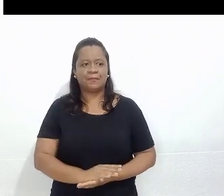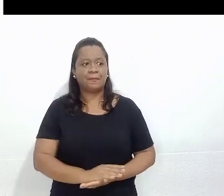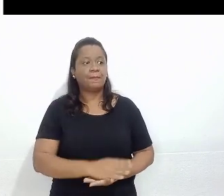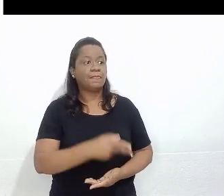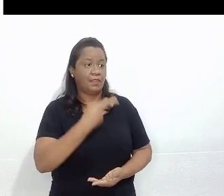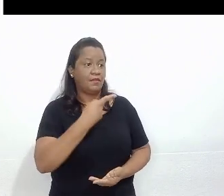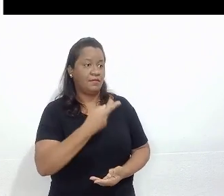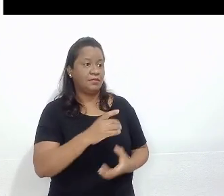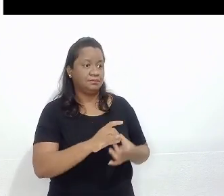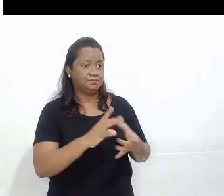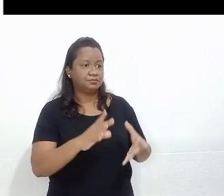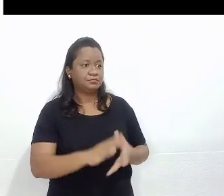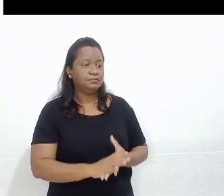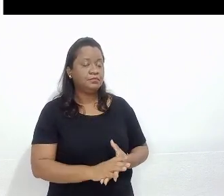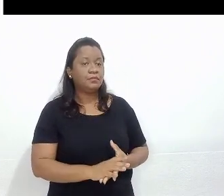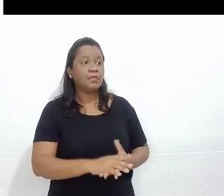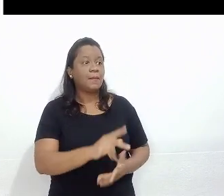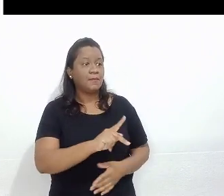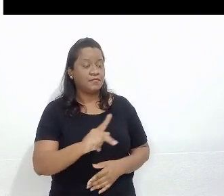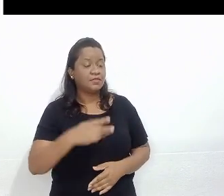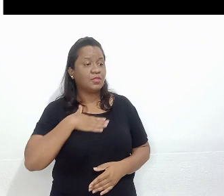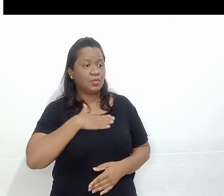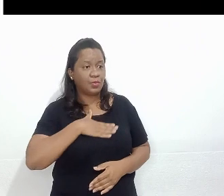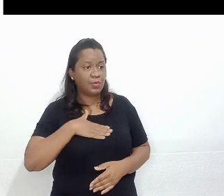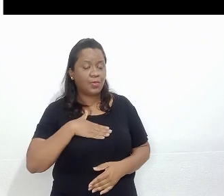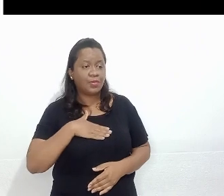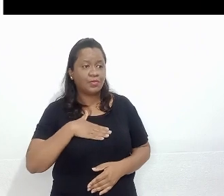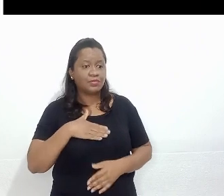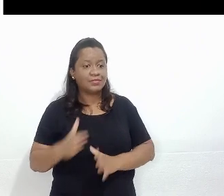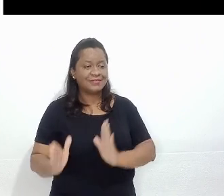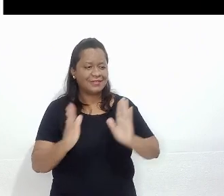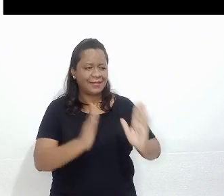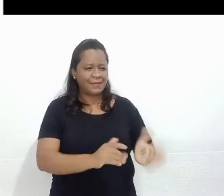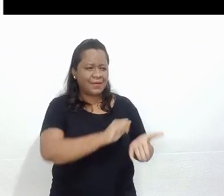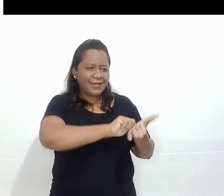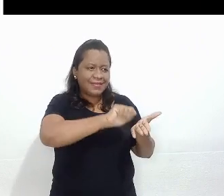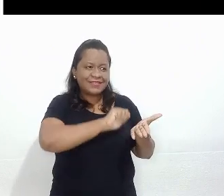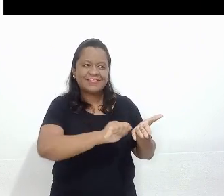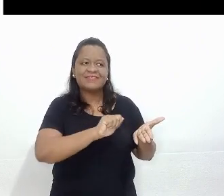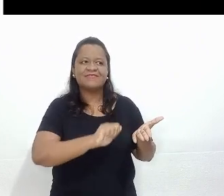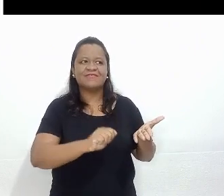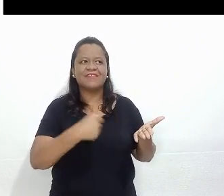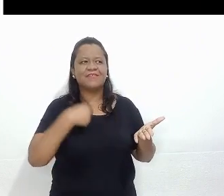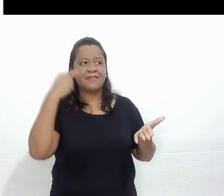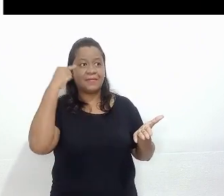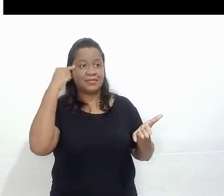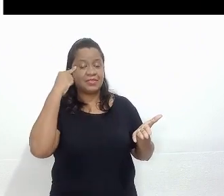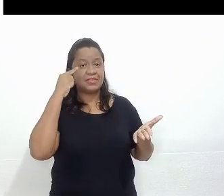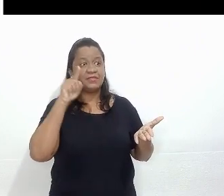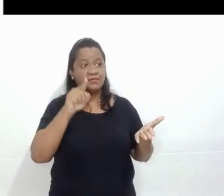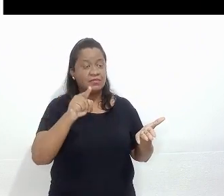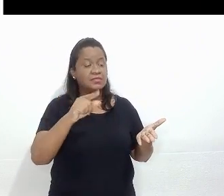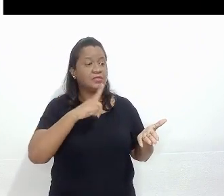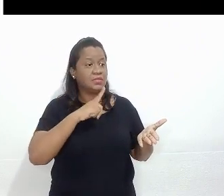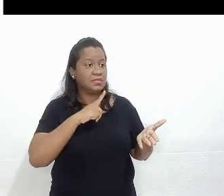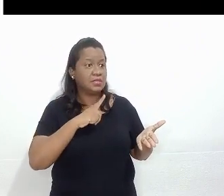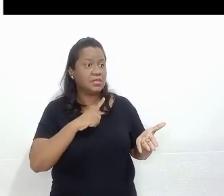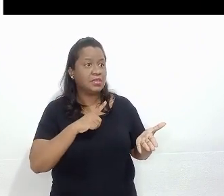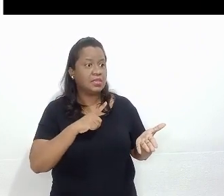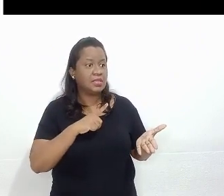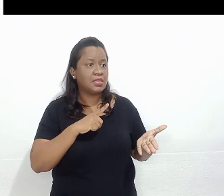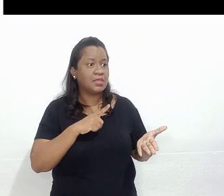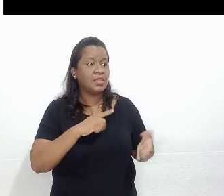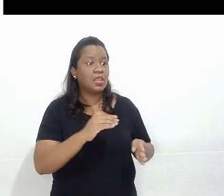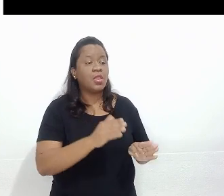Professora, eu gosto mesmo da parte de escrever. Eu ficava pensando se você tem alguma recomendação de